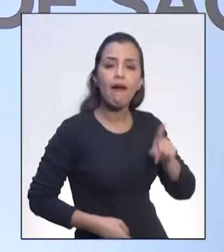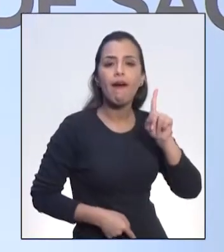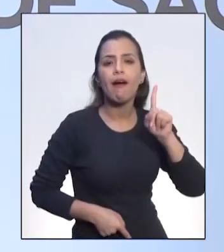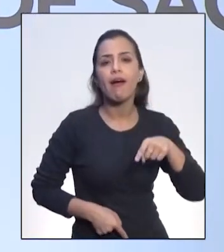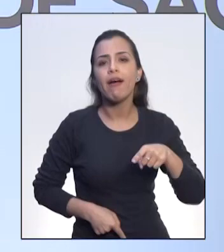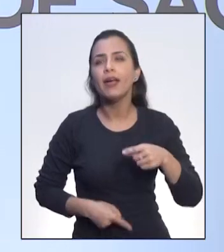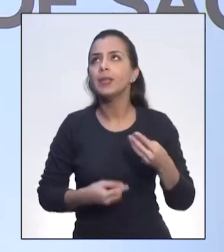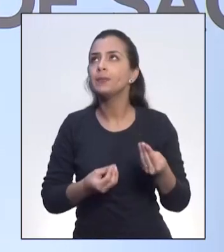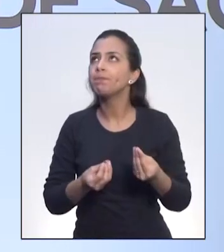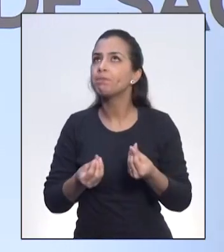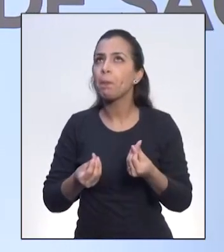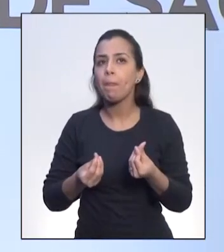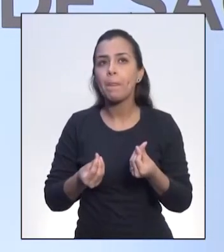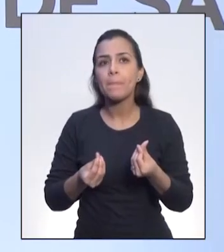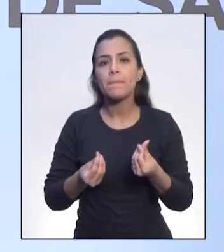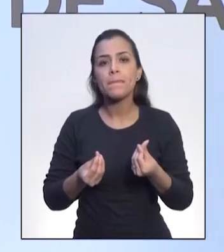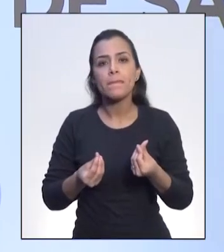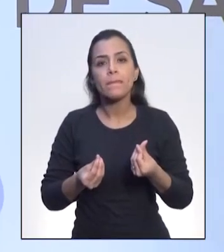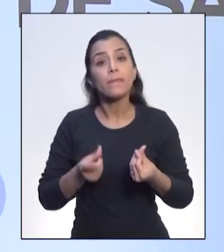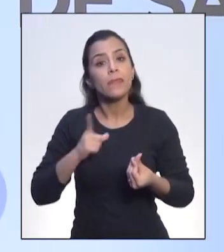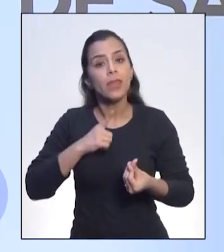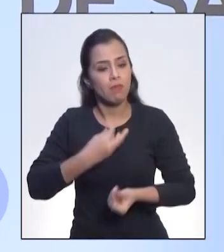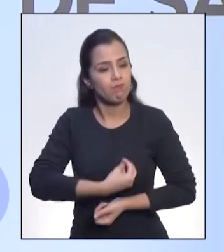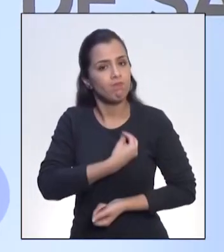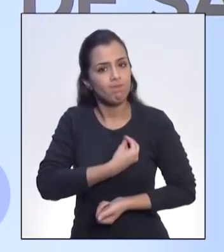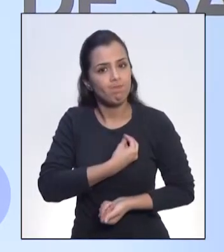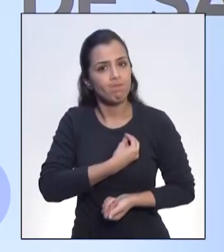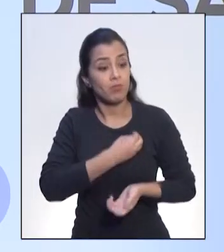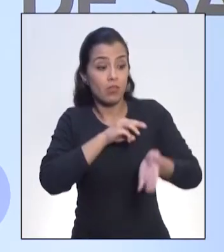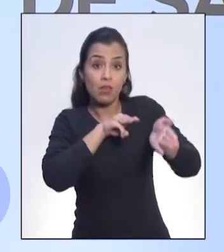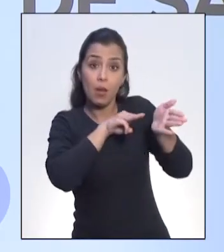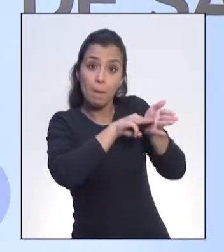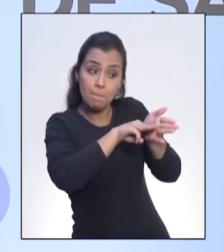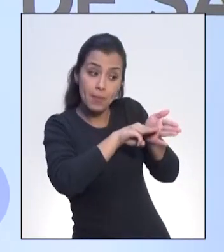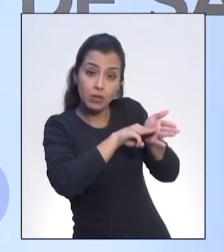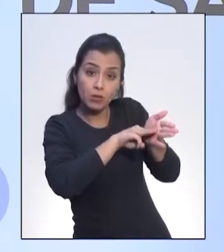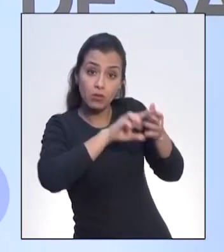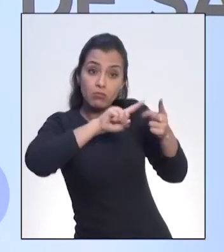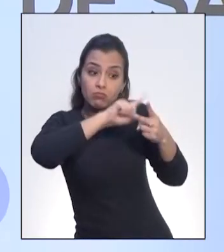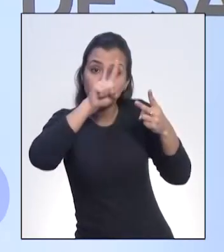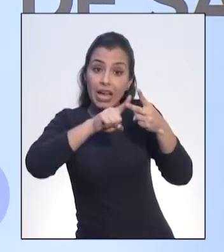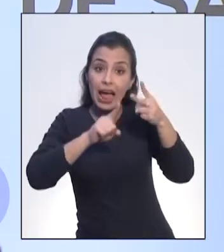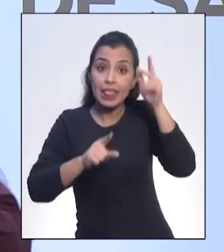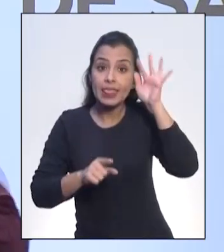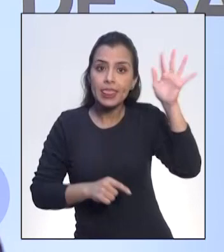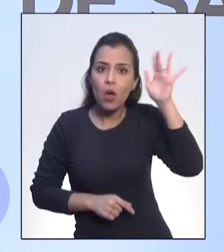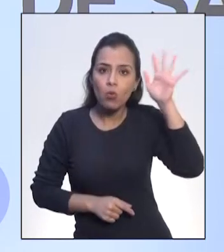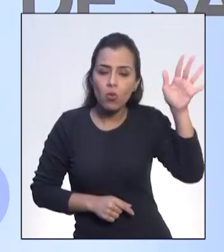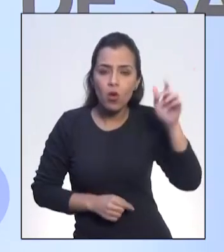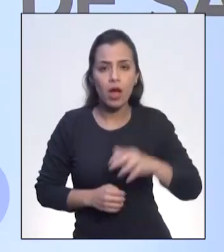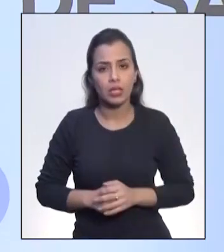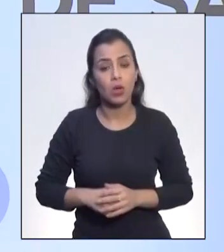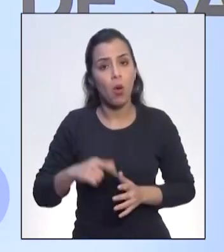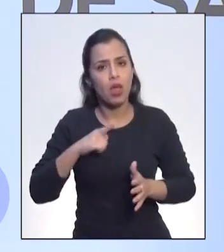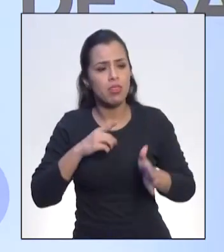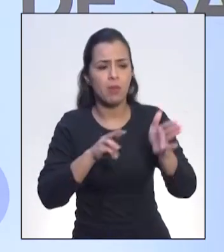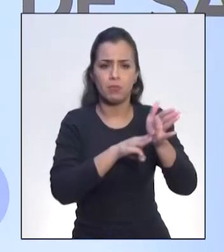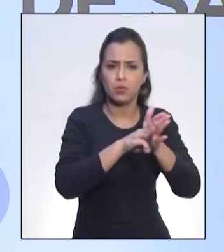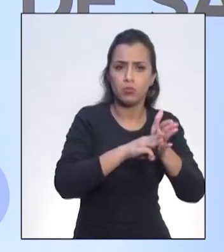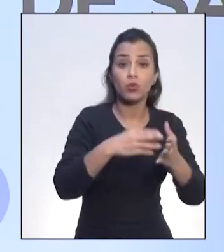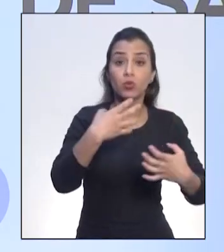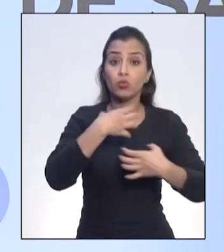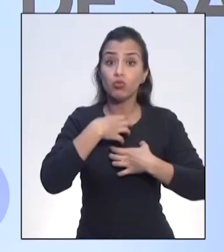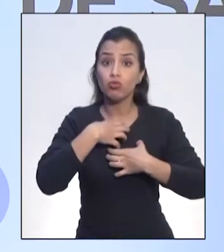aí uma existência de métodos e de teorias. Então, eu tenho uma metodologia, eu tenho um sistema, eu tenho